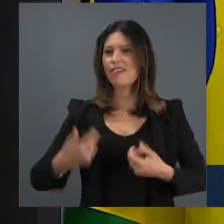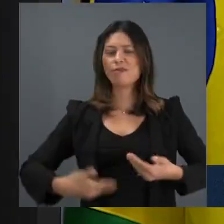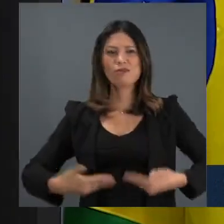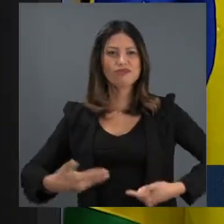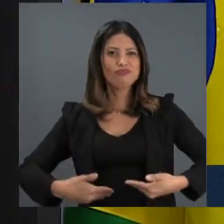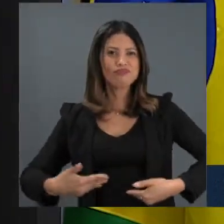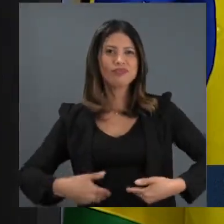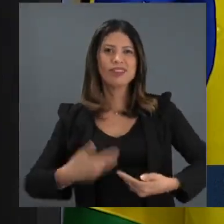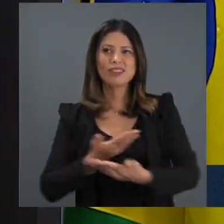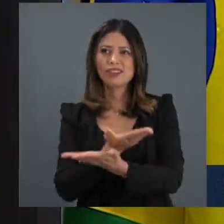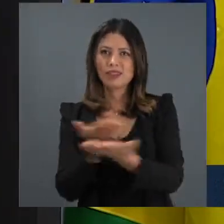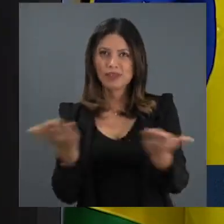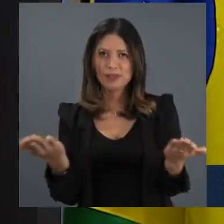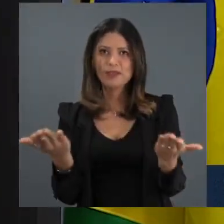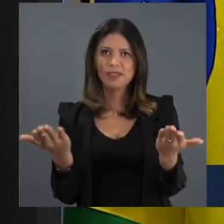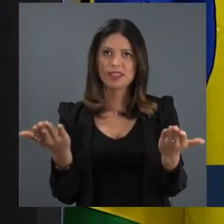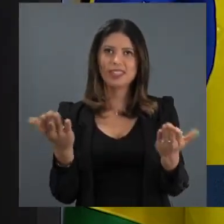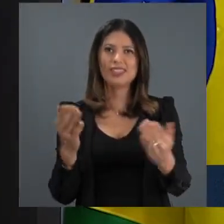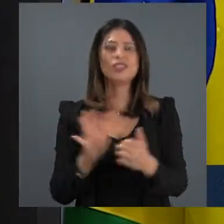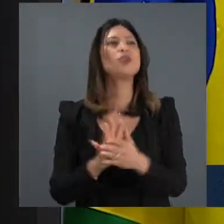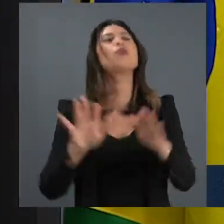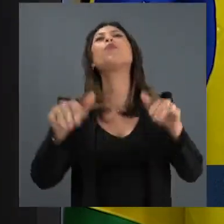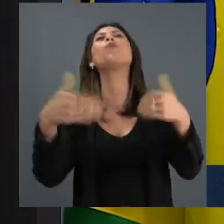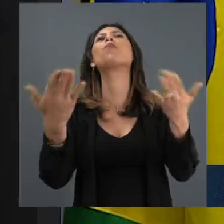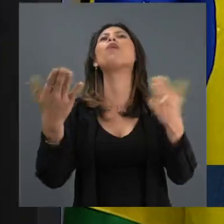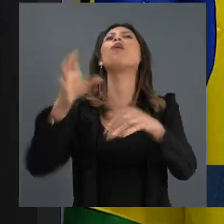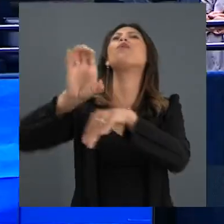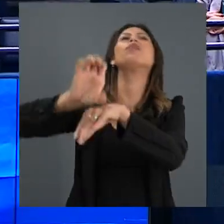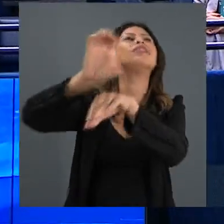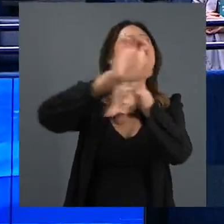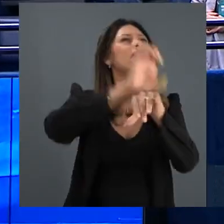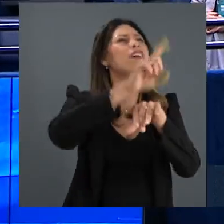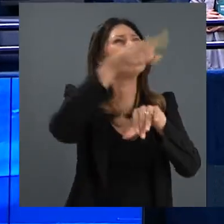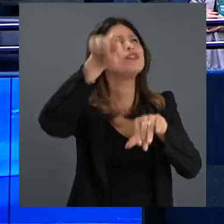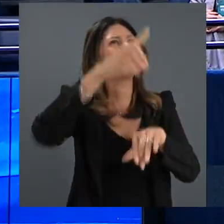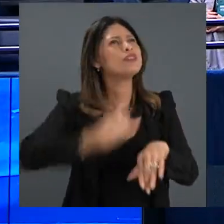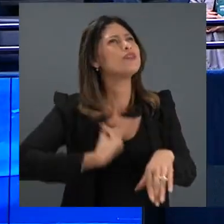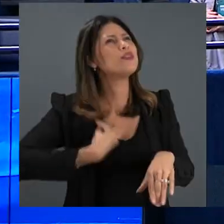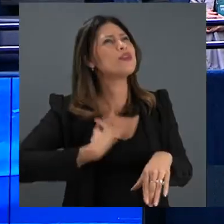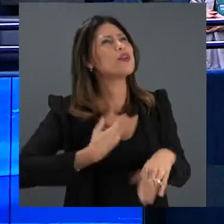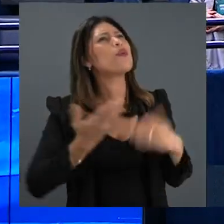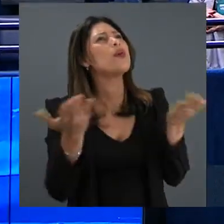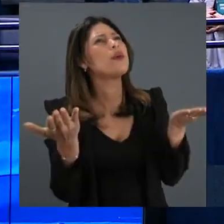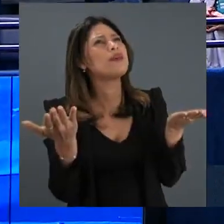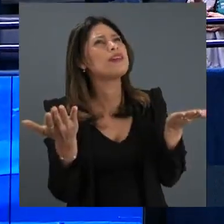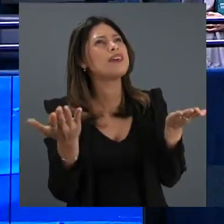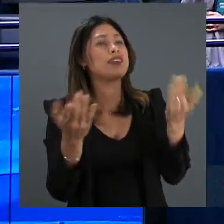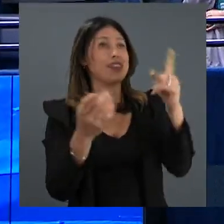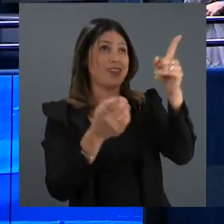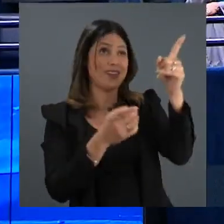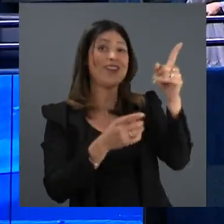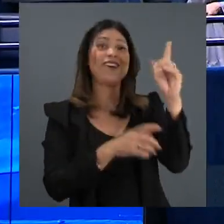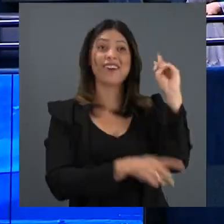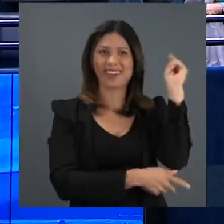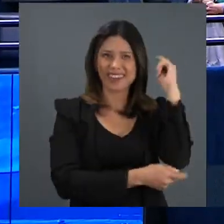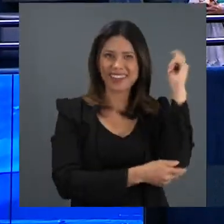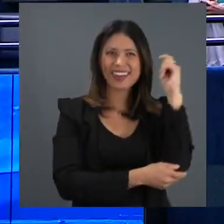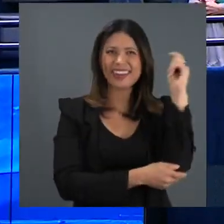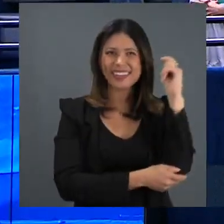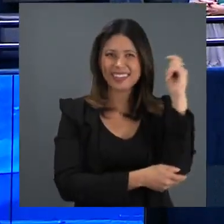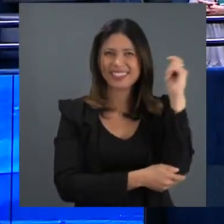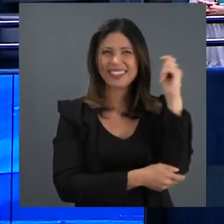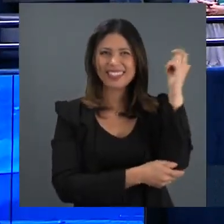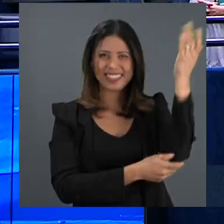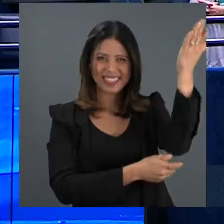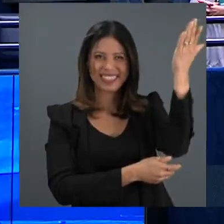princípio. E eu não sei de que estado vocês são. Pode dizer aí? Rio Grande do Sul, ó, gaúcho, ó, senador